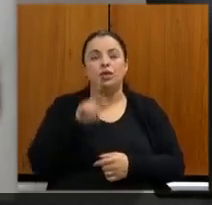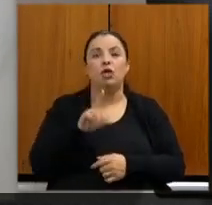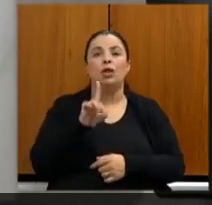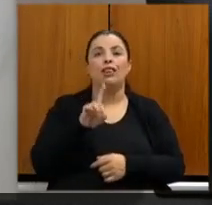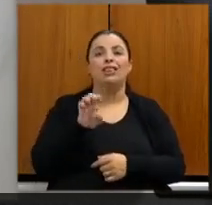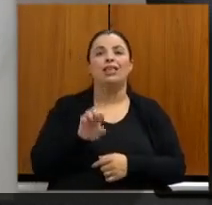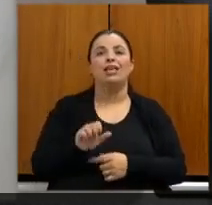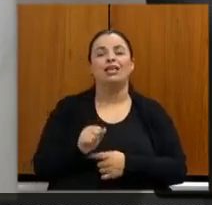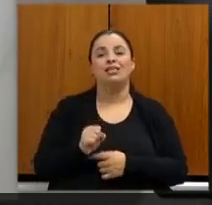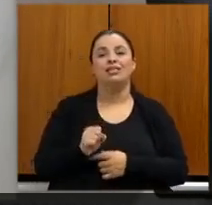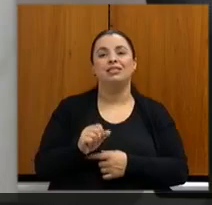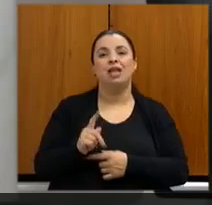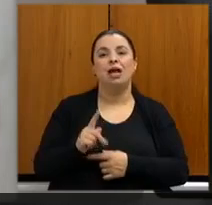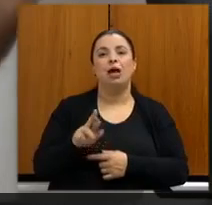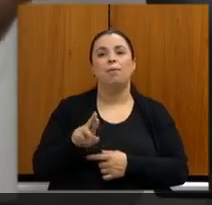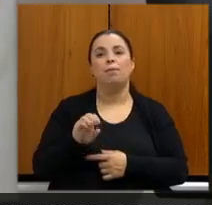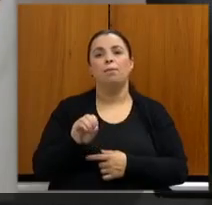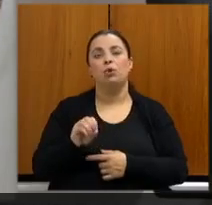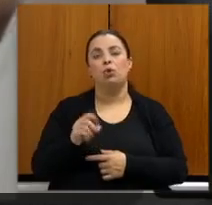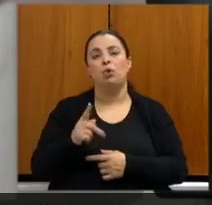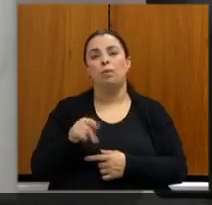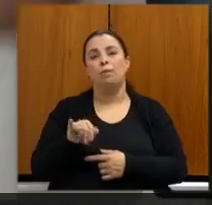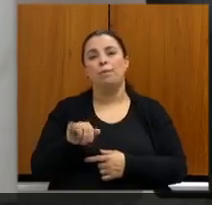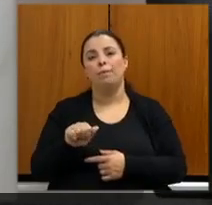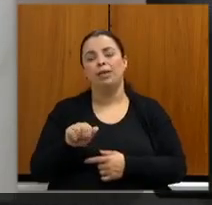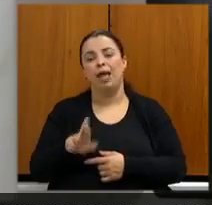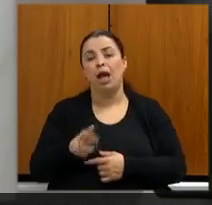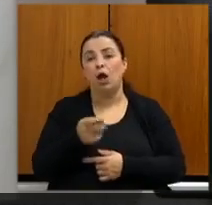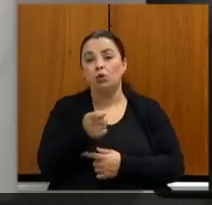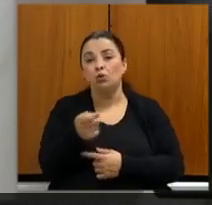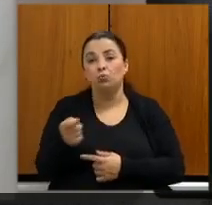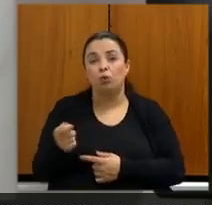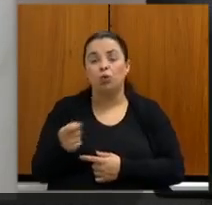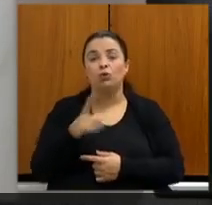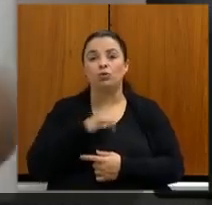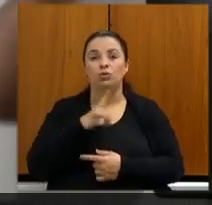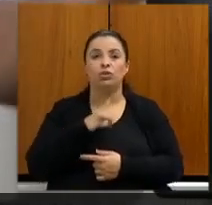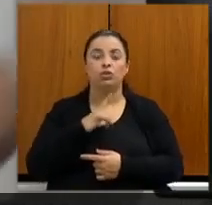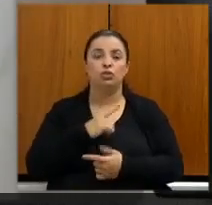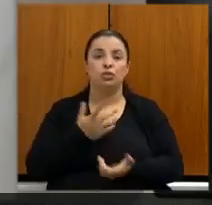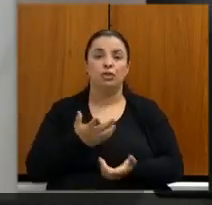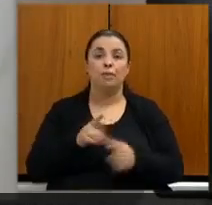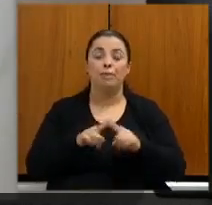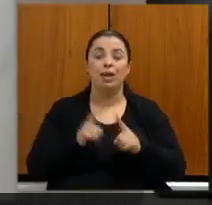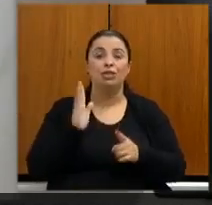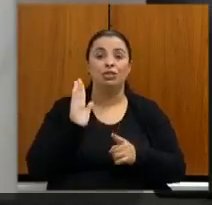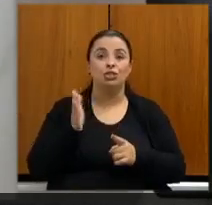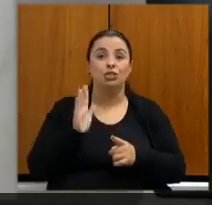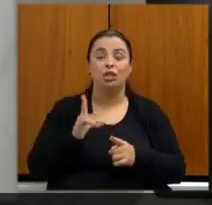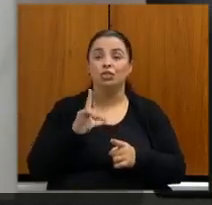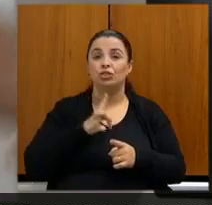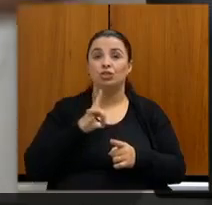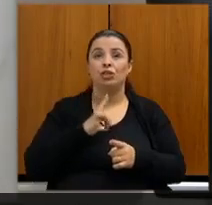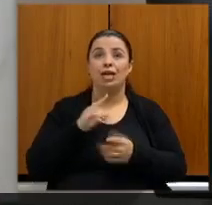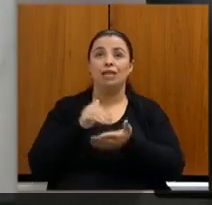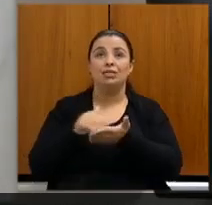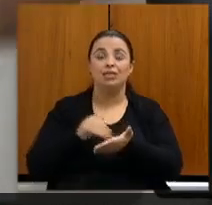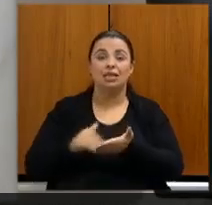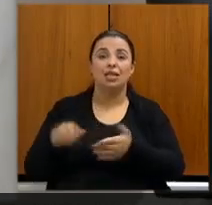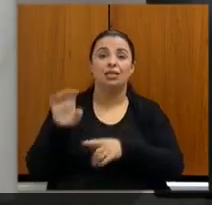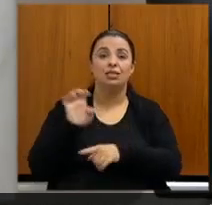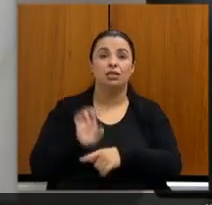escola Efa Bontempo lá em Itaobim que já estava anexado à Secretaria Estadual de Educação